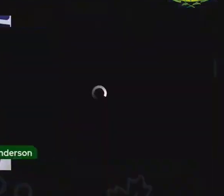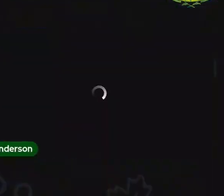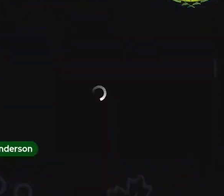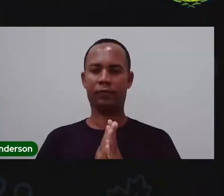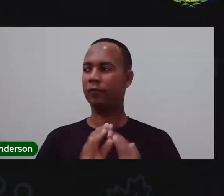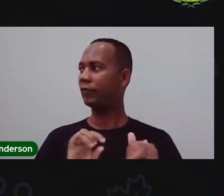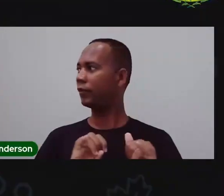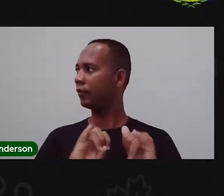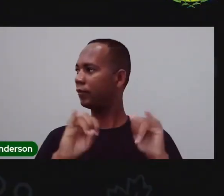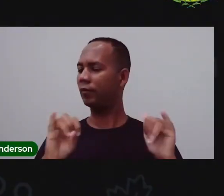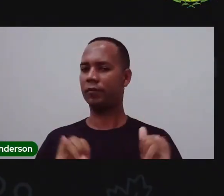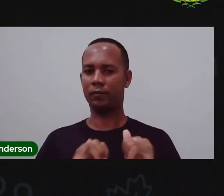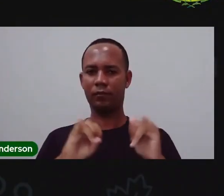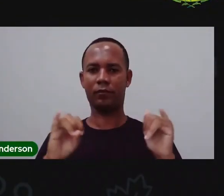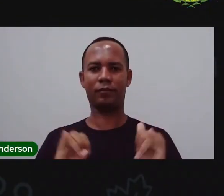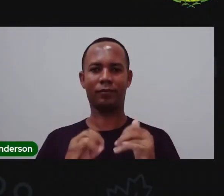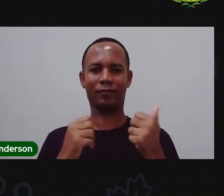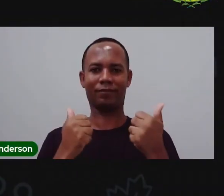Olha só!